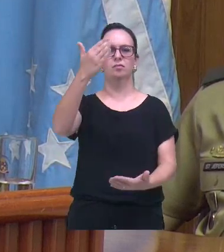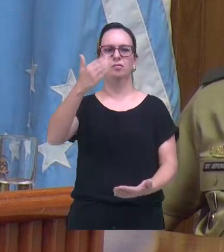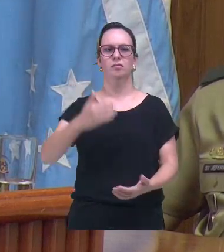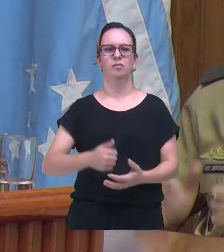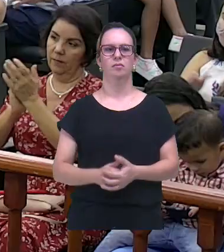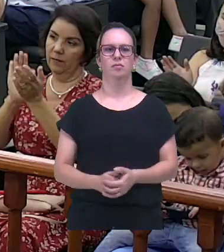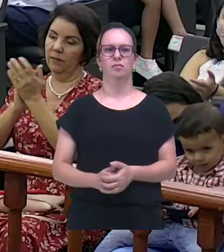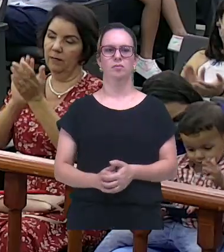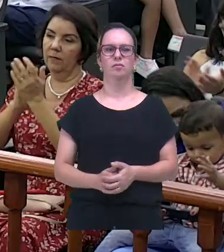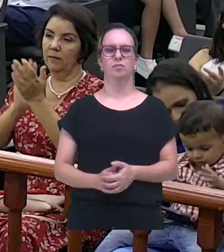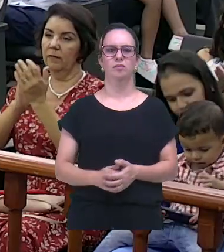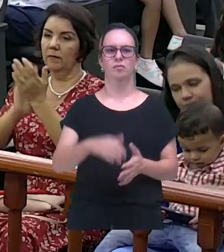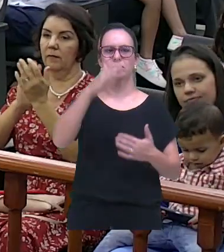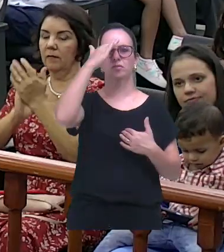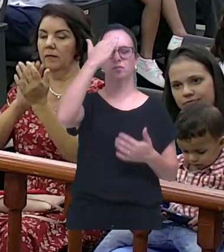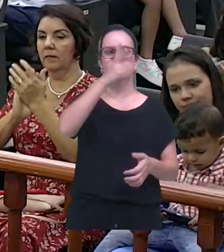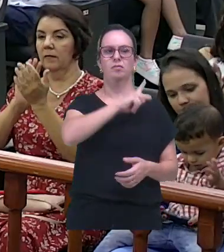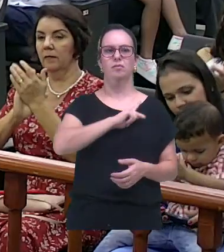presidente.